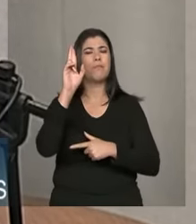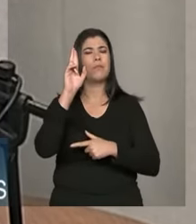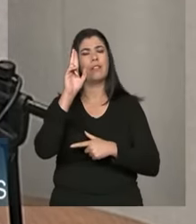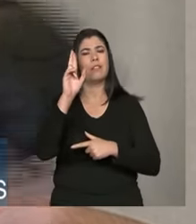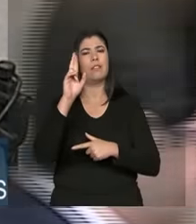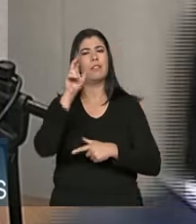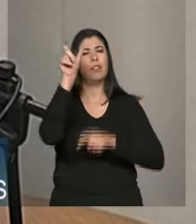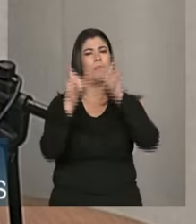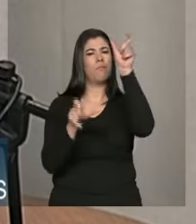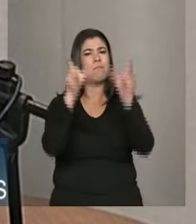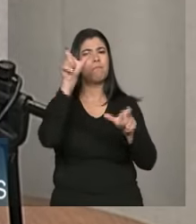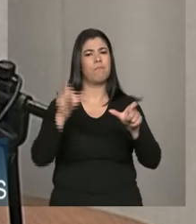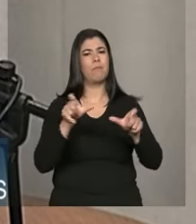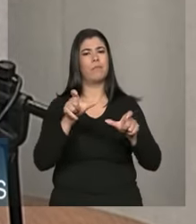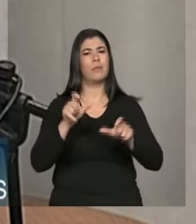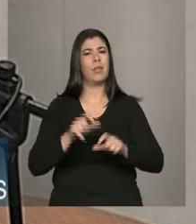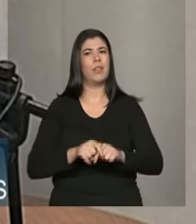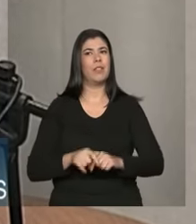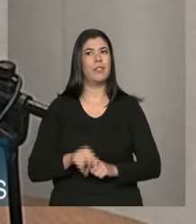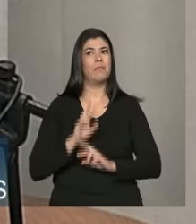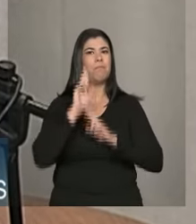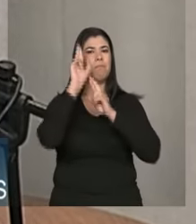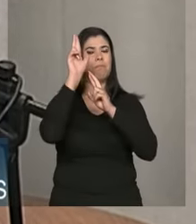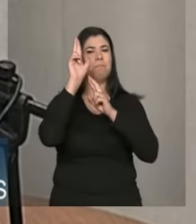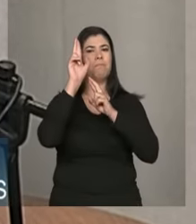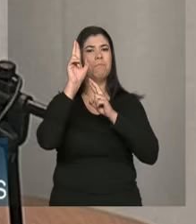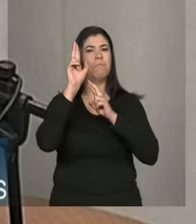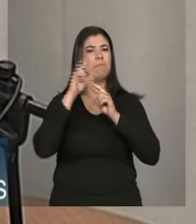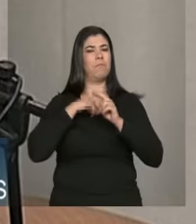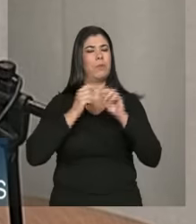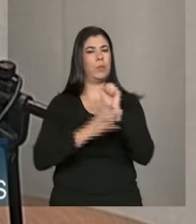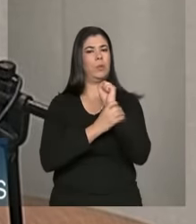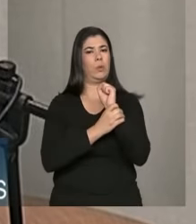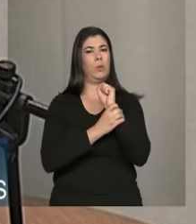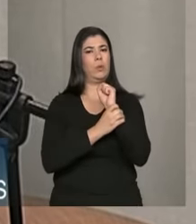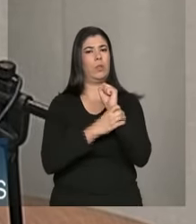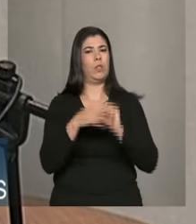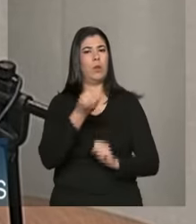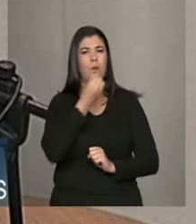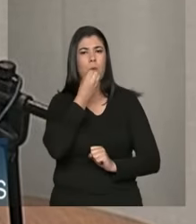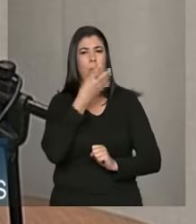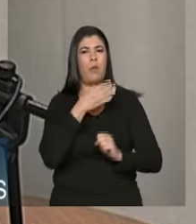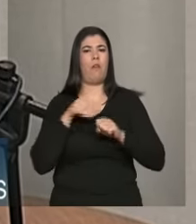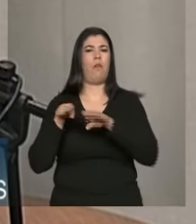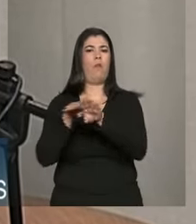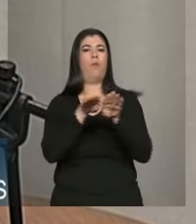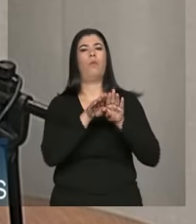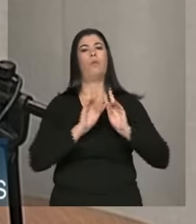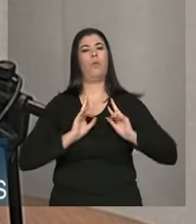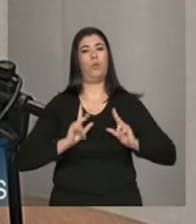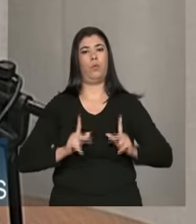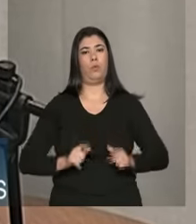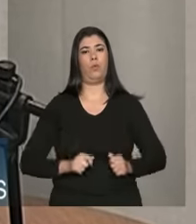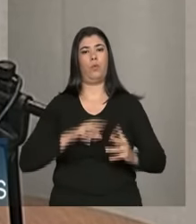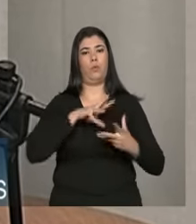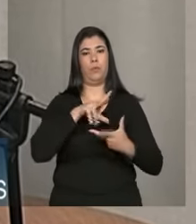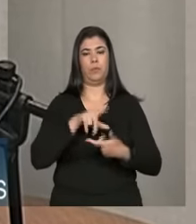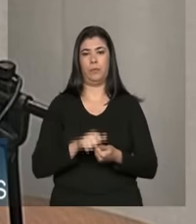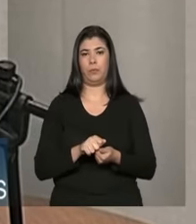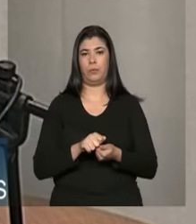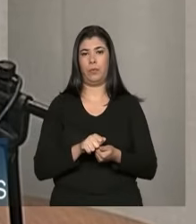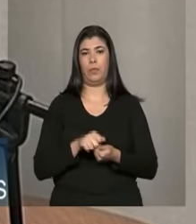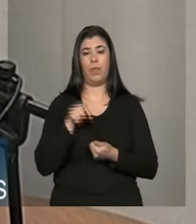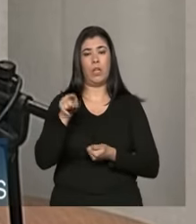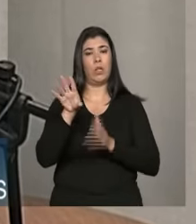Nações Unidas o objetivo de assegurar o bem-estar da humanidade como exemplos